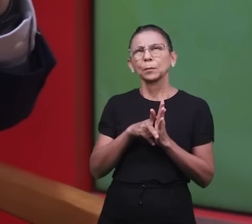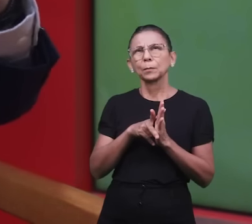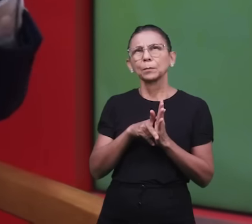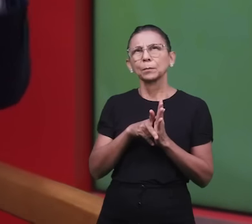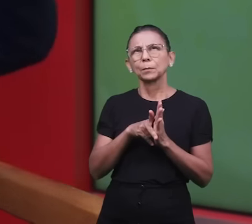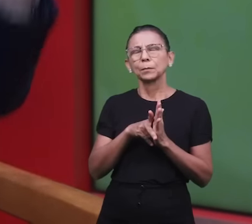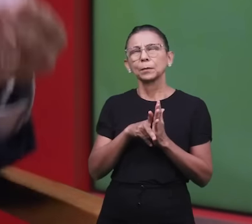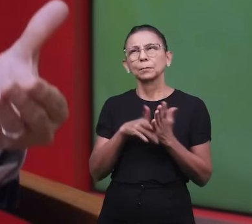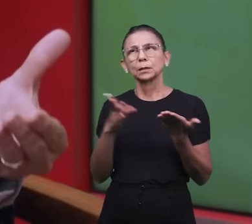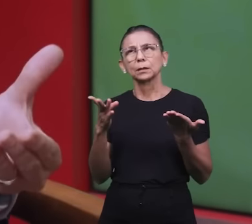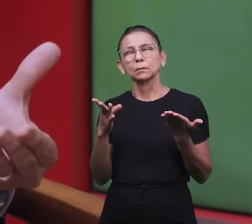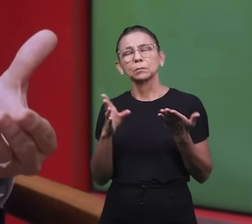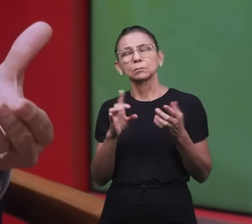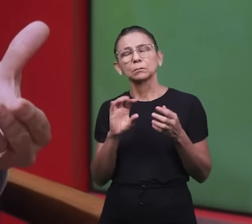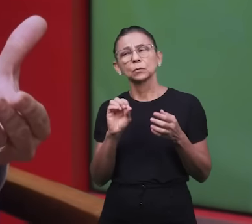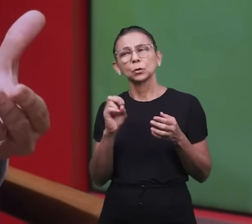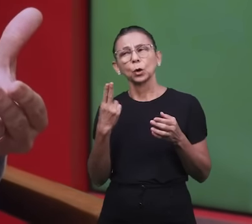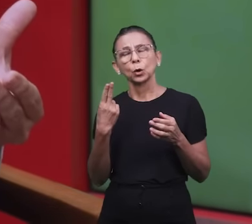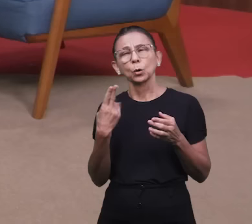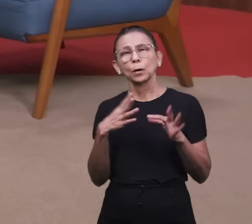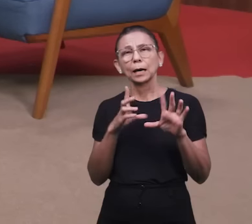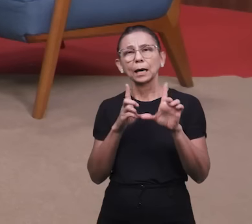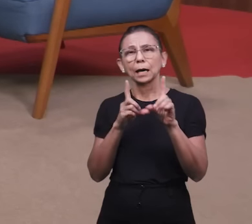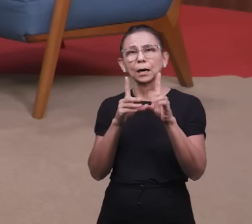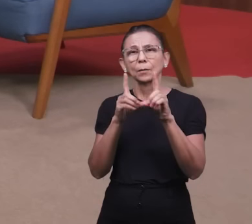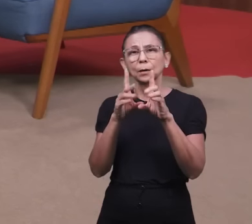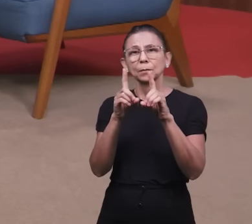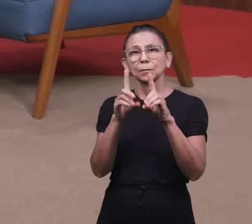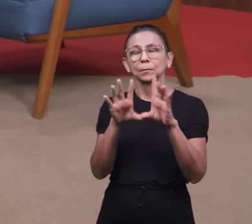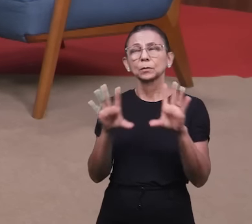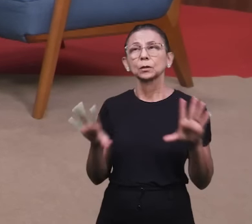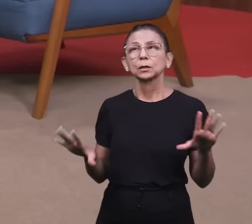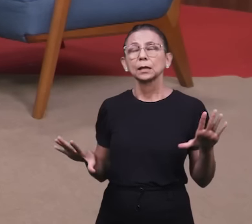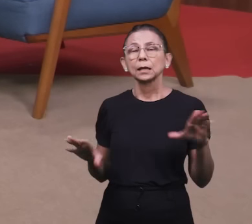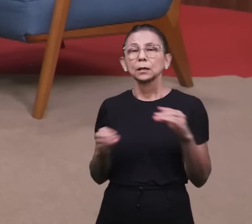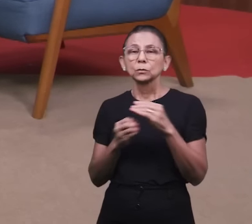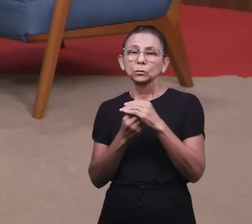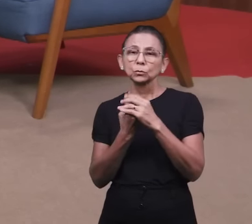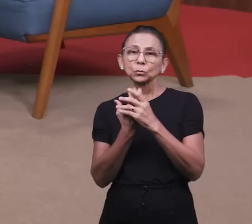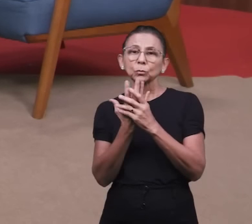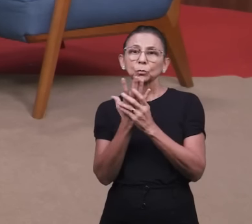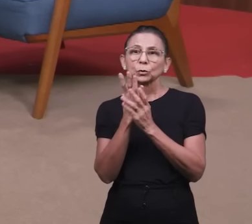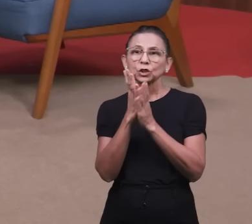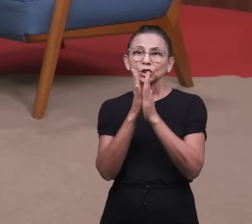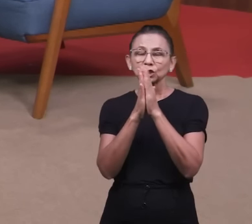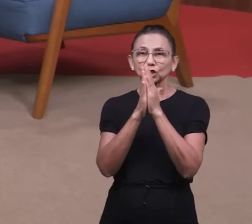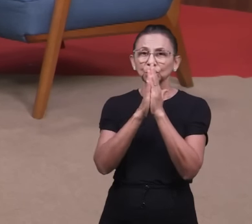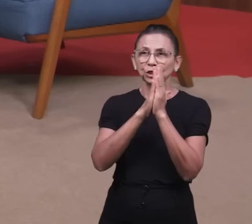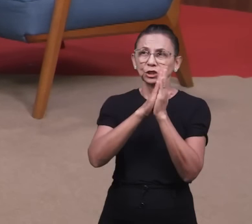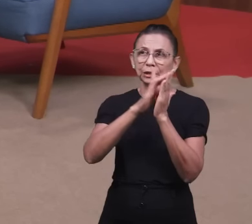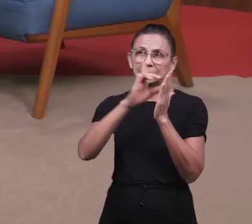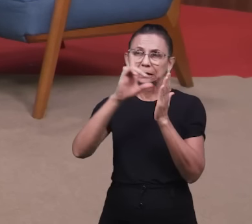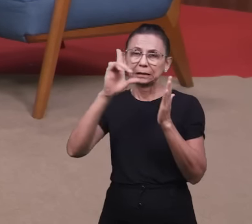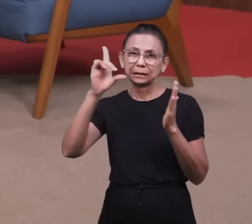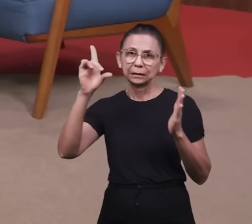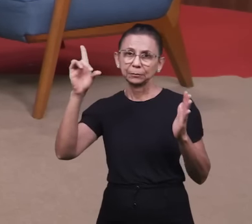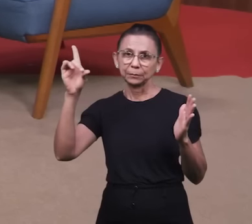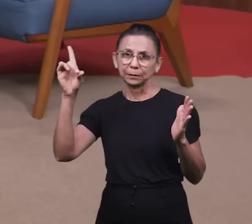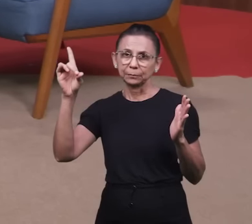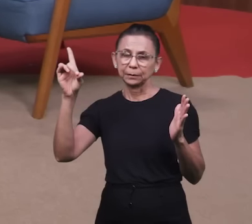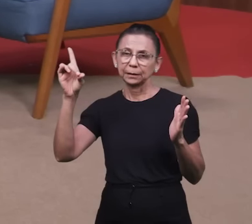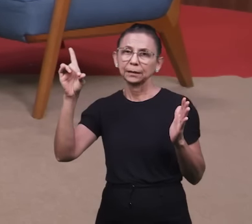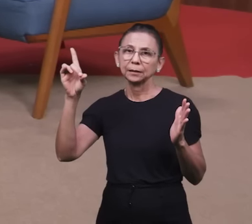vem a partir da Bíblia uma expressão que a gente usa emerge tem origem na